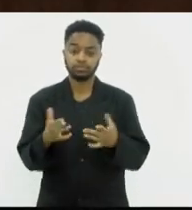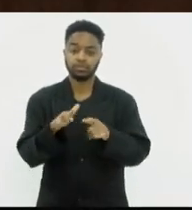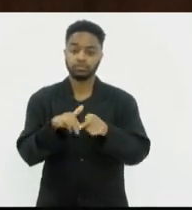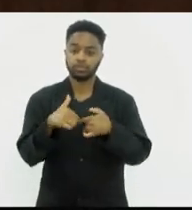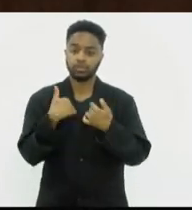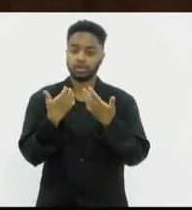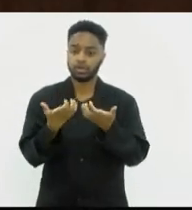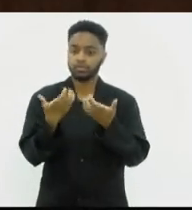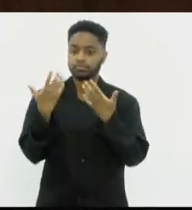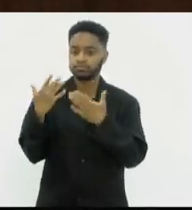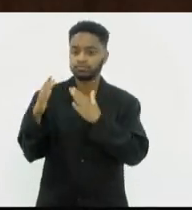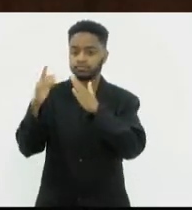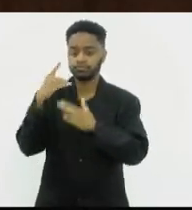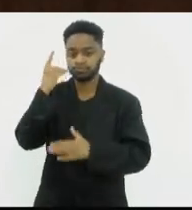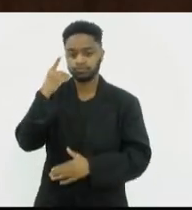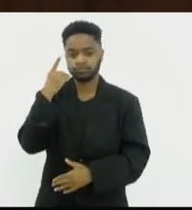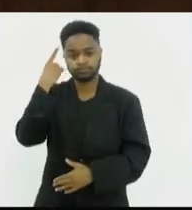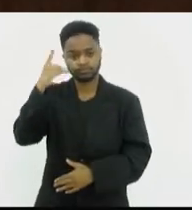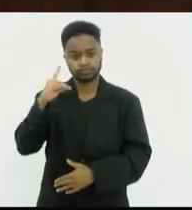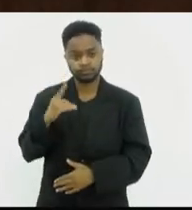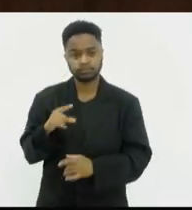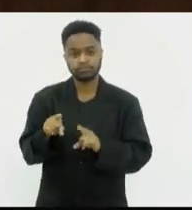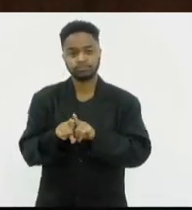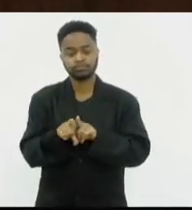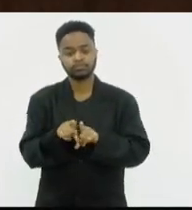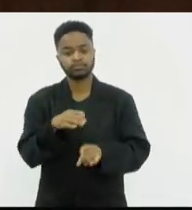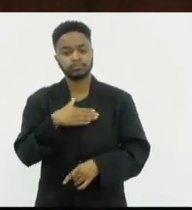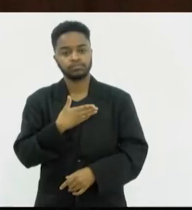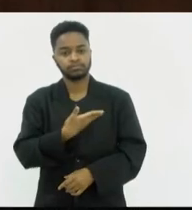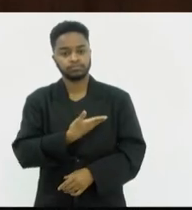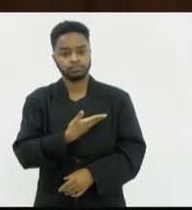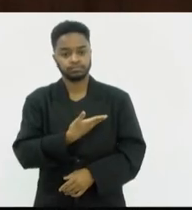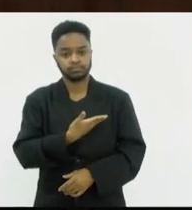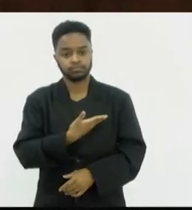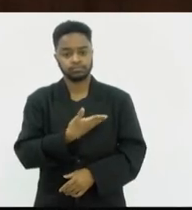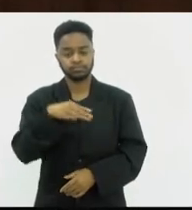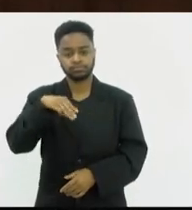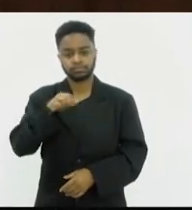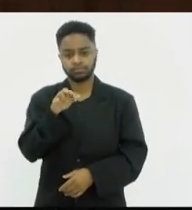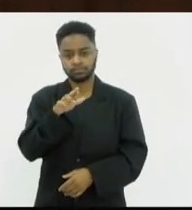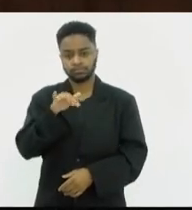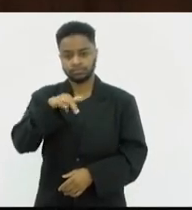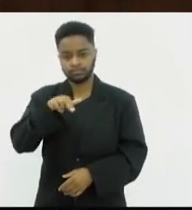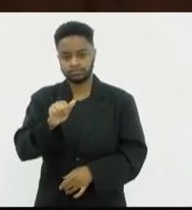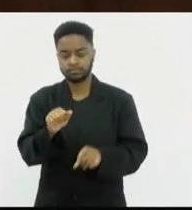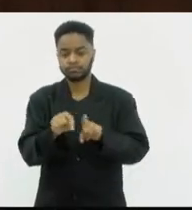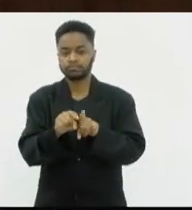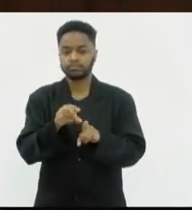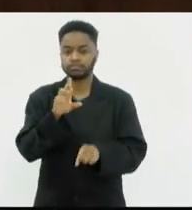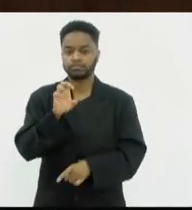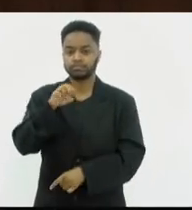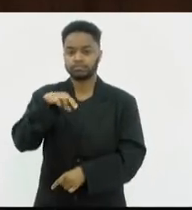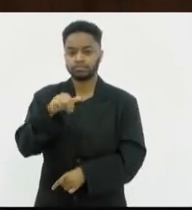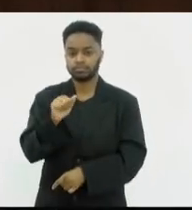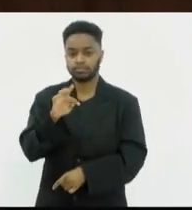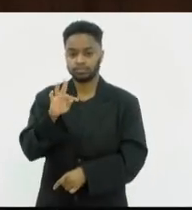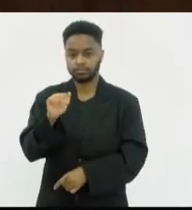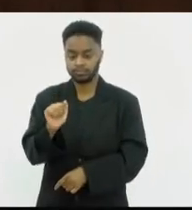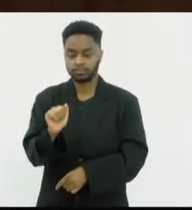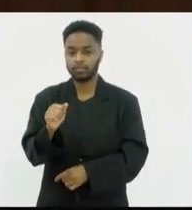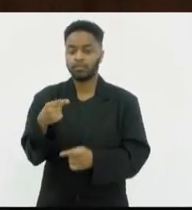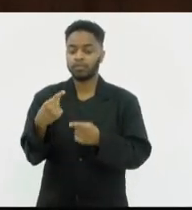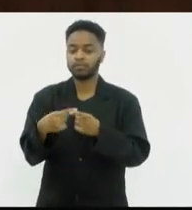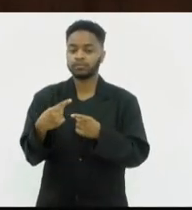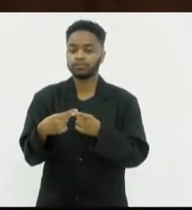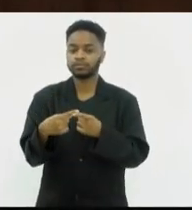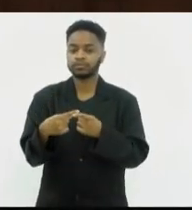os parabéns a Dani Balbi e as minhas companheiras Marina do MST e Renata Souza por